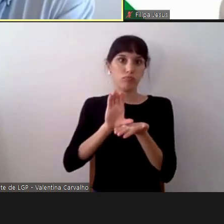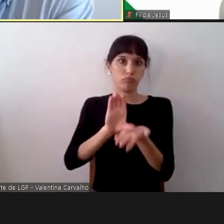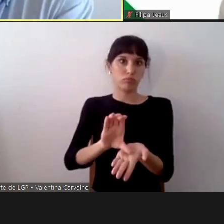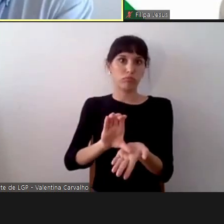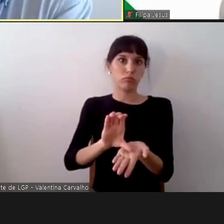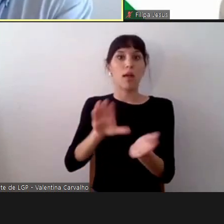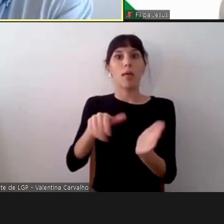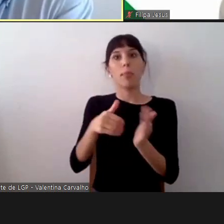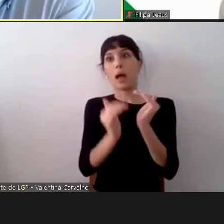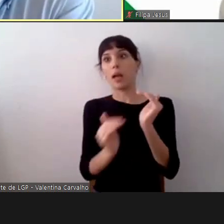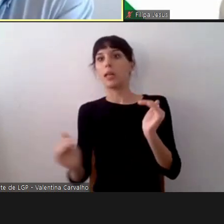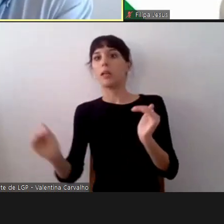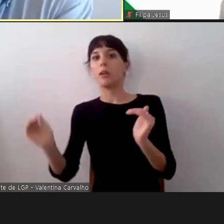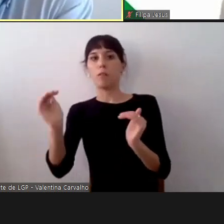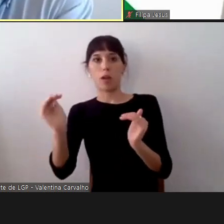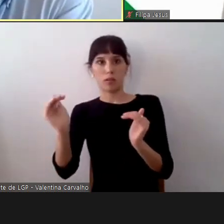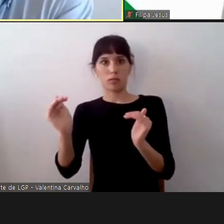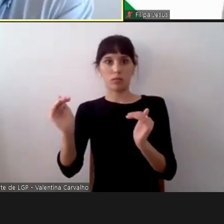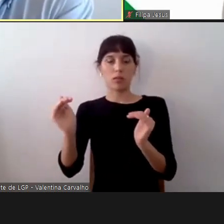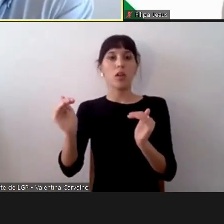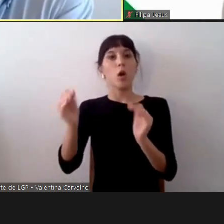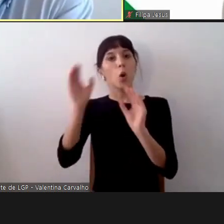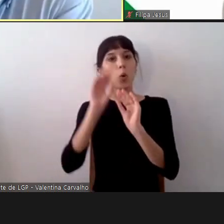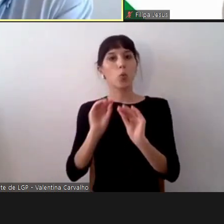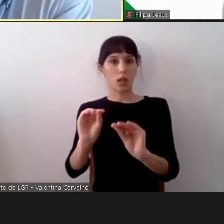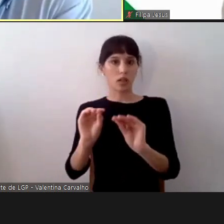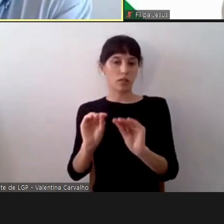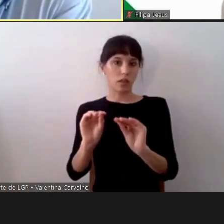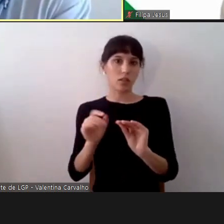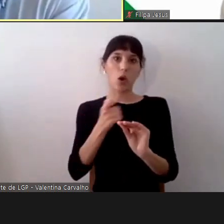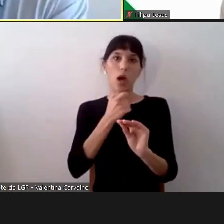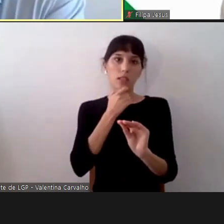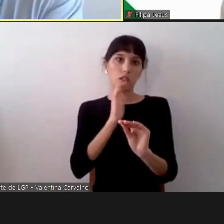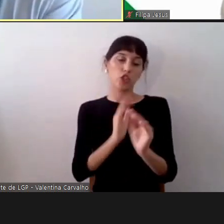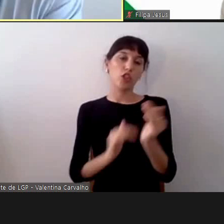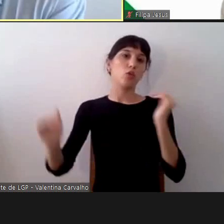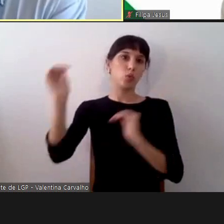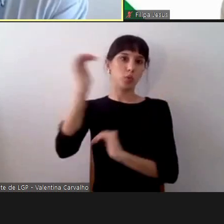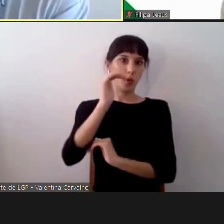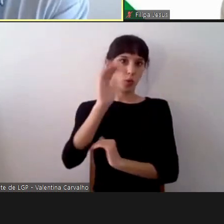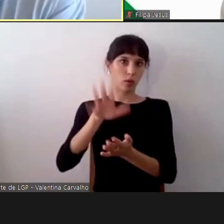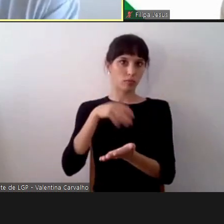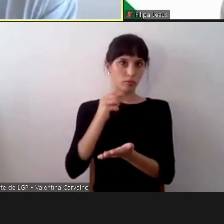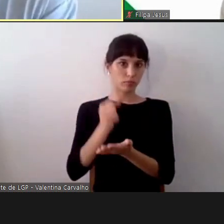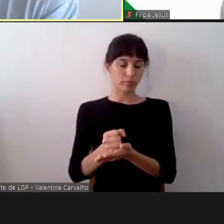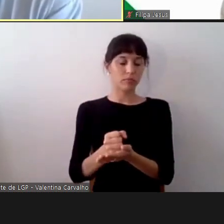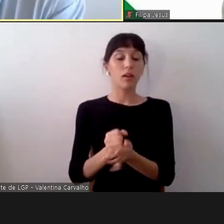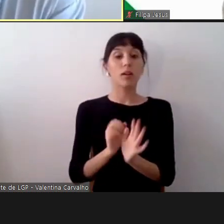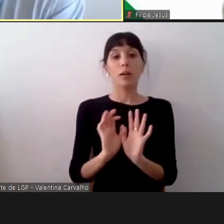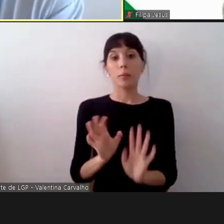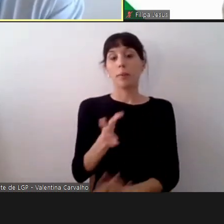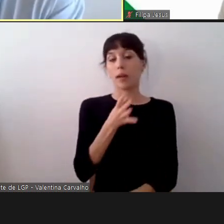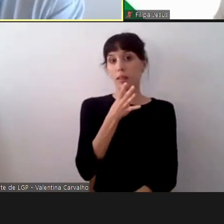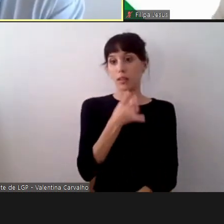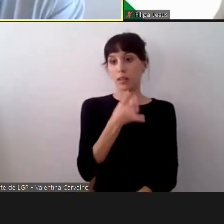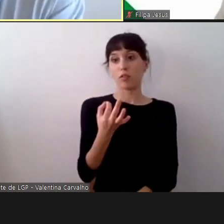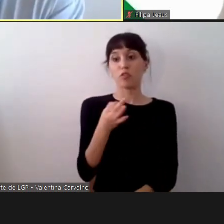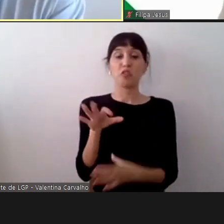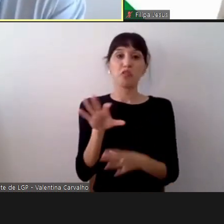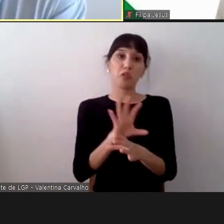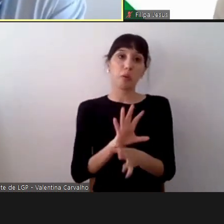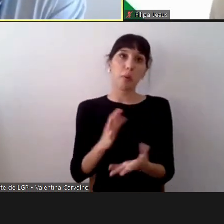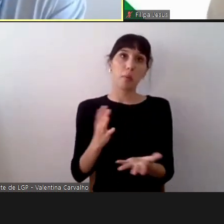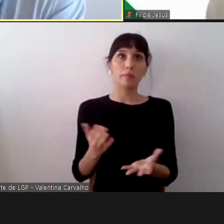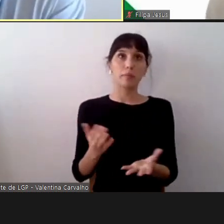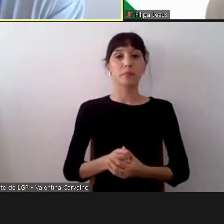outro nível, que seja ao nível de qualificação quem está com um nível superior. Agora, eu diria, de alguma forma, que